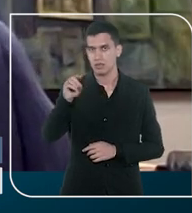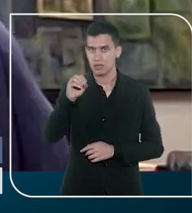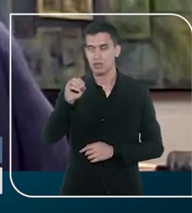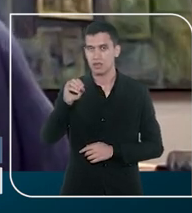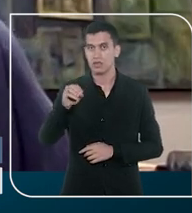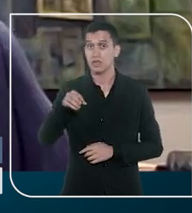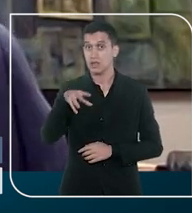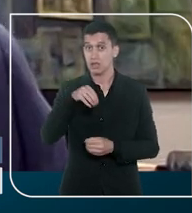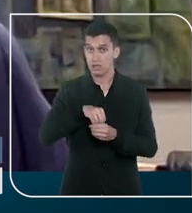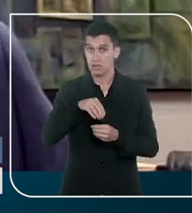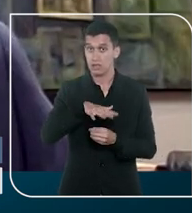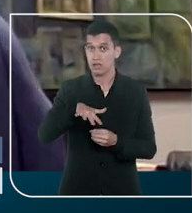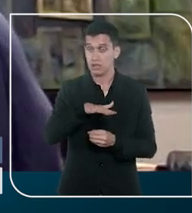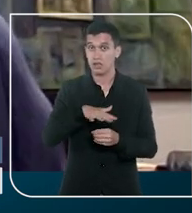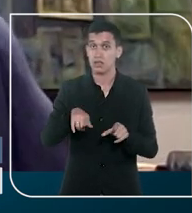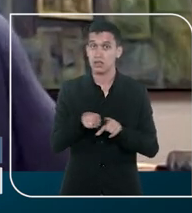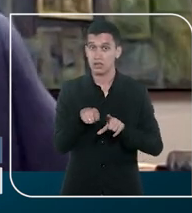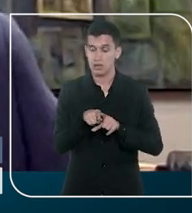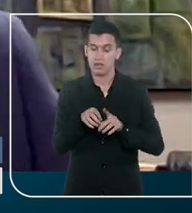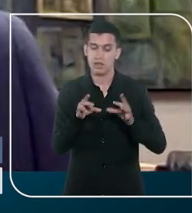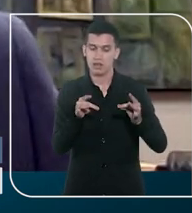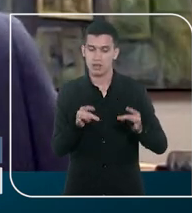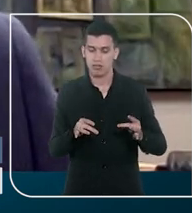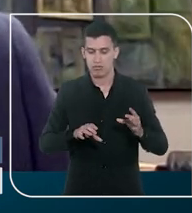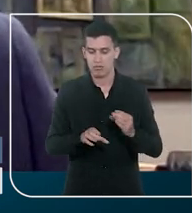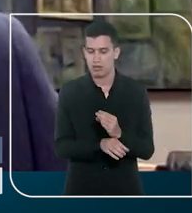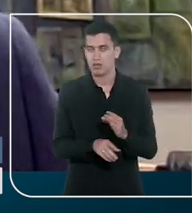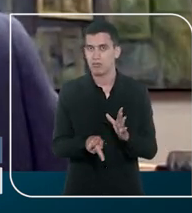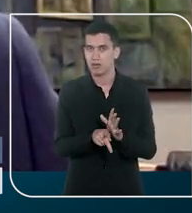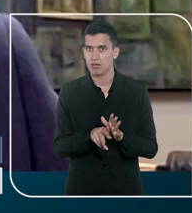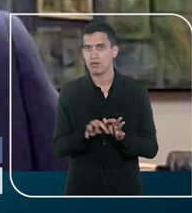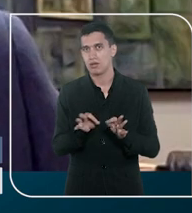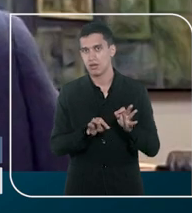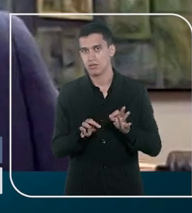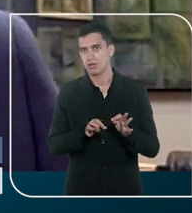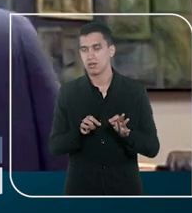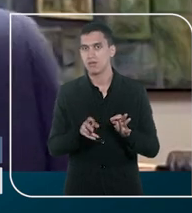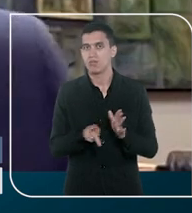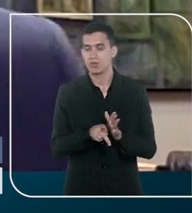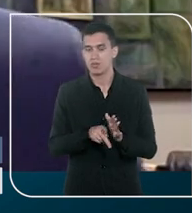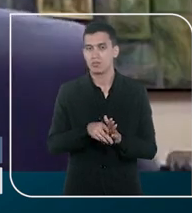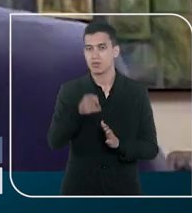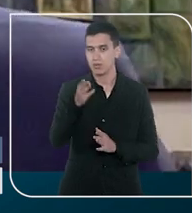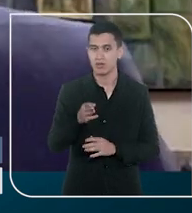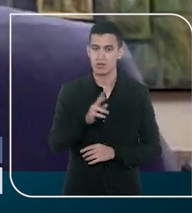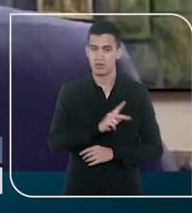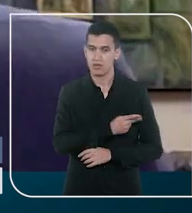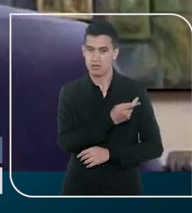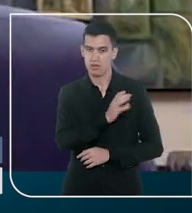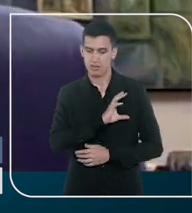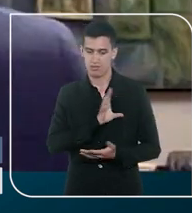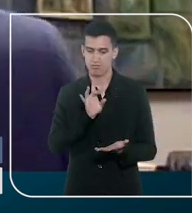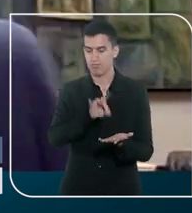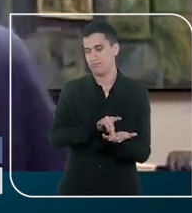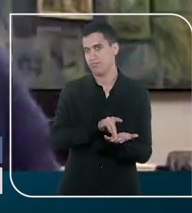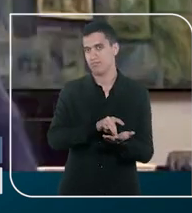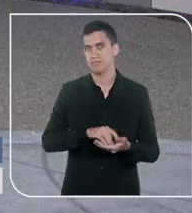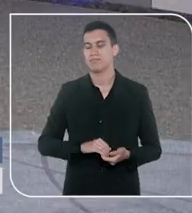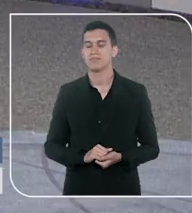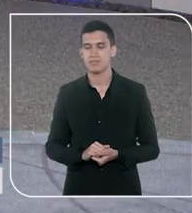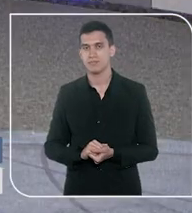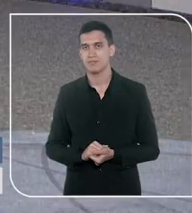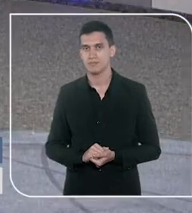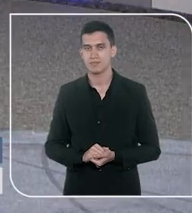então, o óbice se completa a concessão do efeito suspensivo. Do habeas corpus de ofício, perdão.